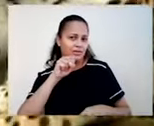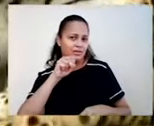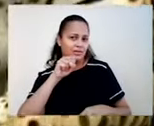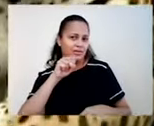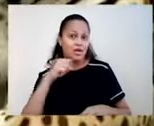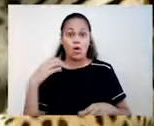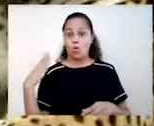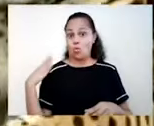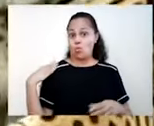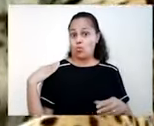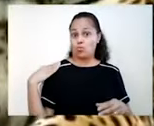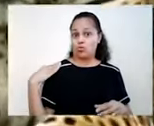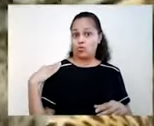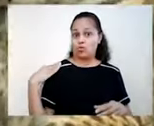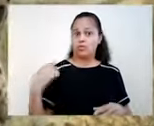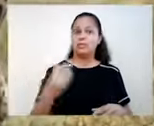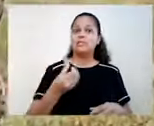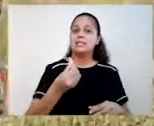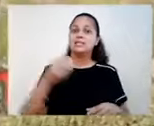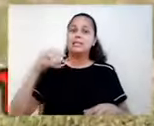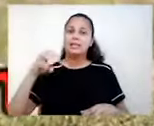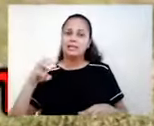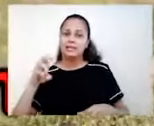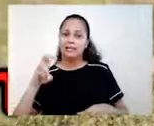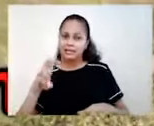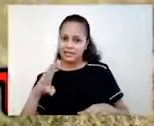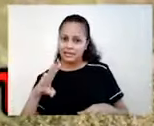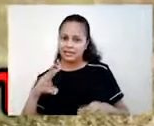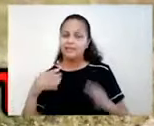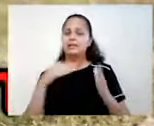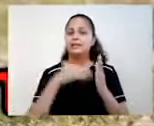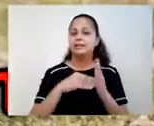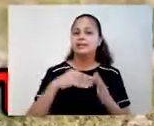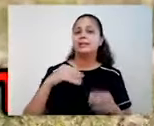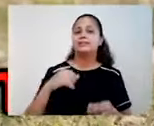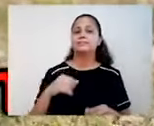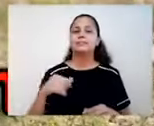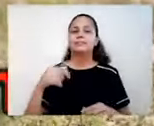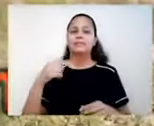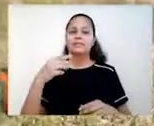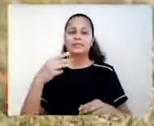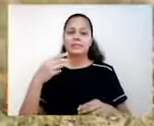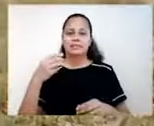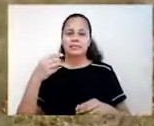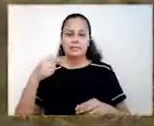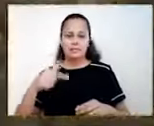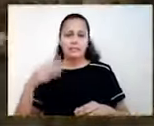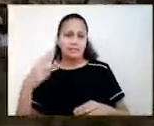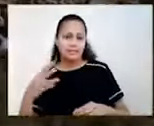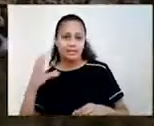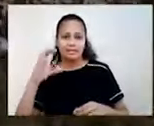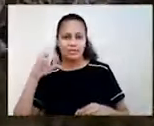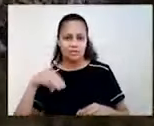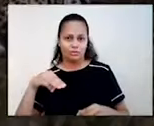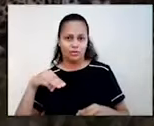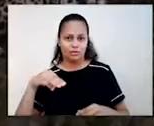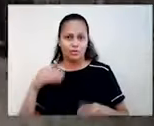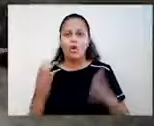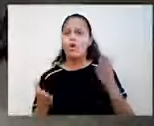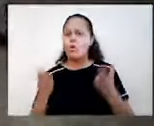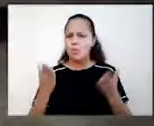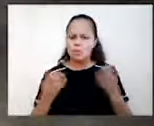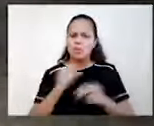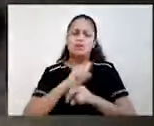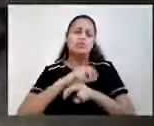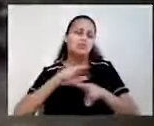altura na cernelha, que são os ombros, fica entre 63 a 76 centímetros. Como eu disse, seu